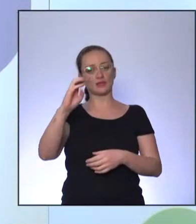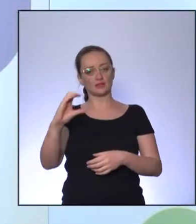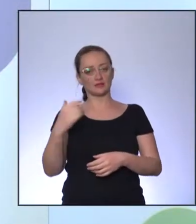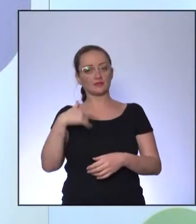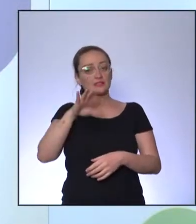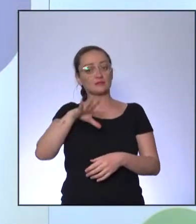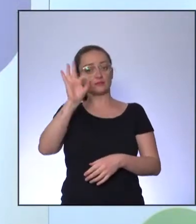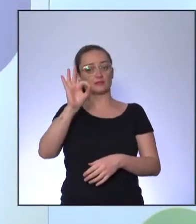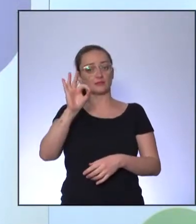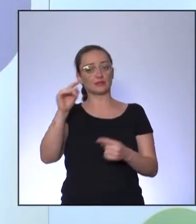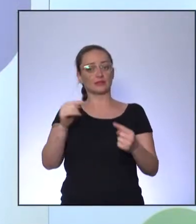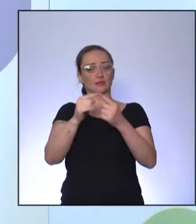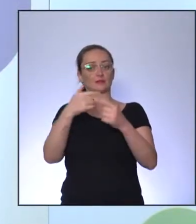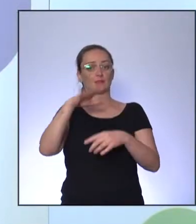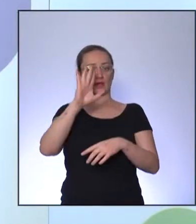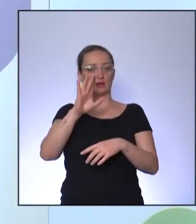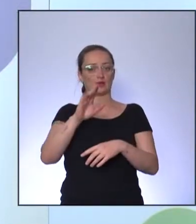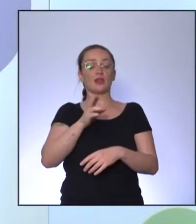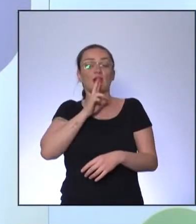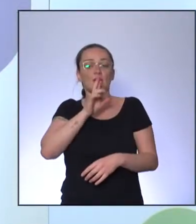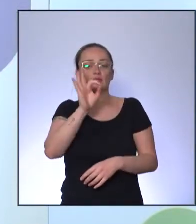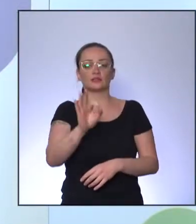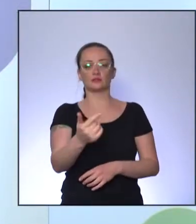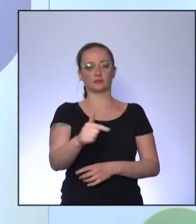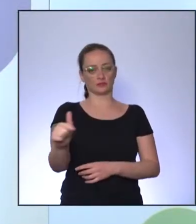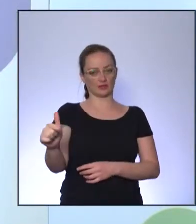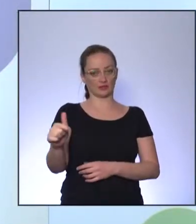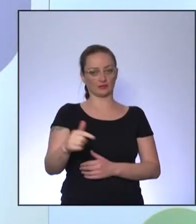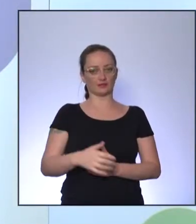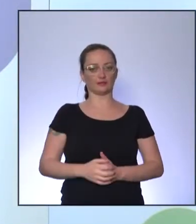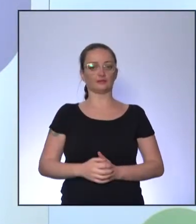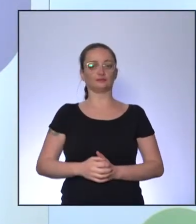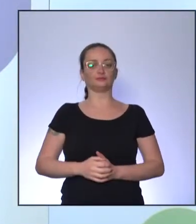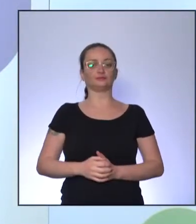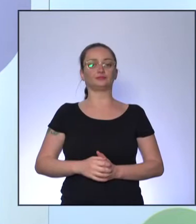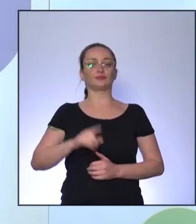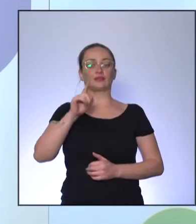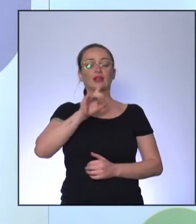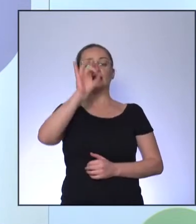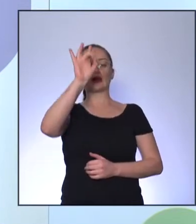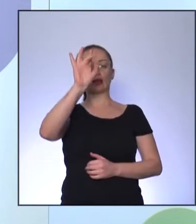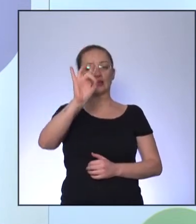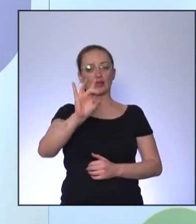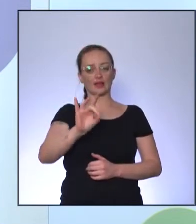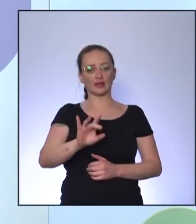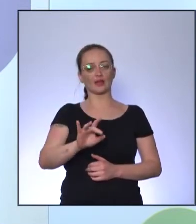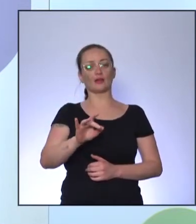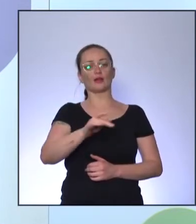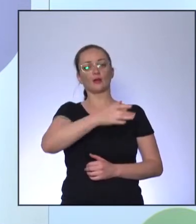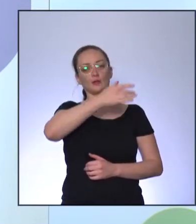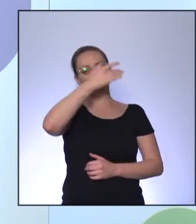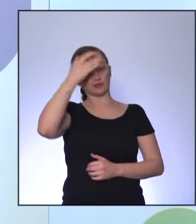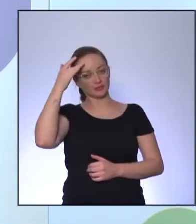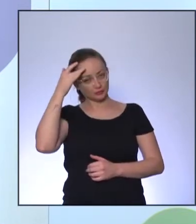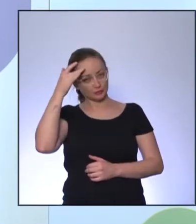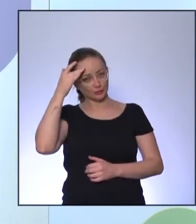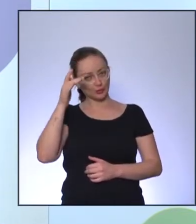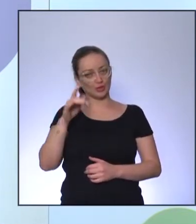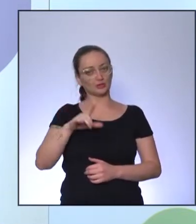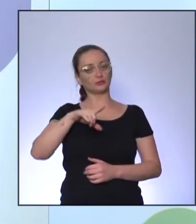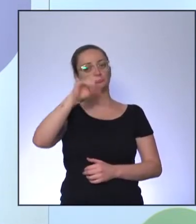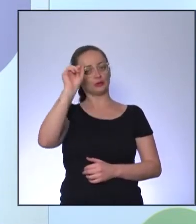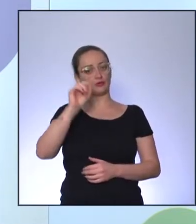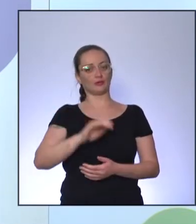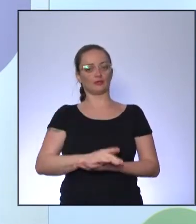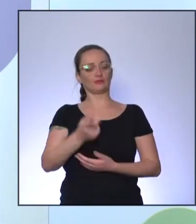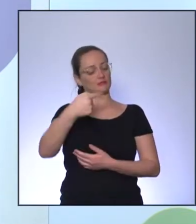identificam. Ela não vai ter resposta. Tá? Essa resposta, quem vai promover, quem vai